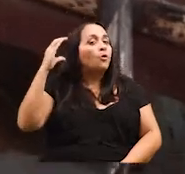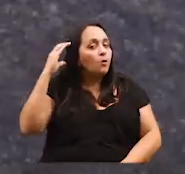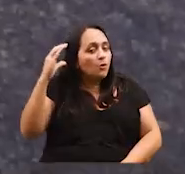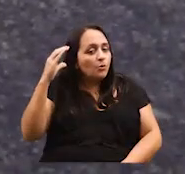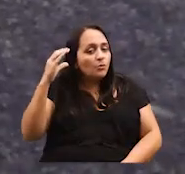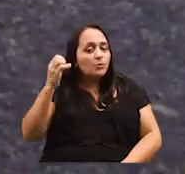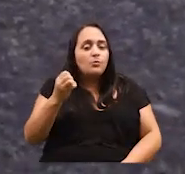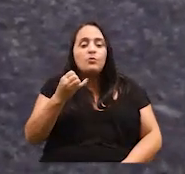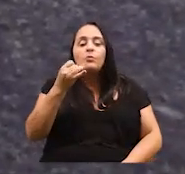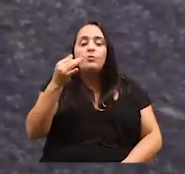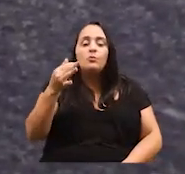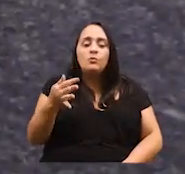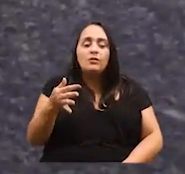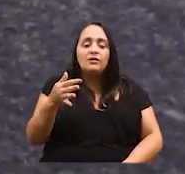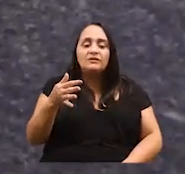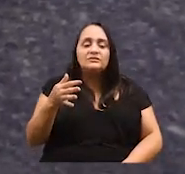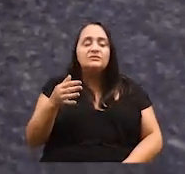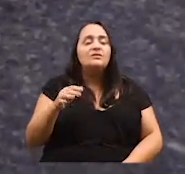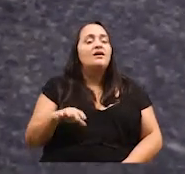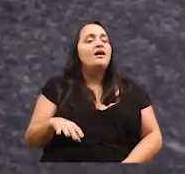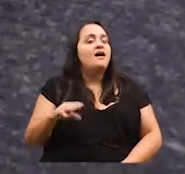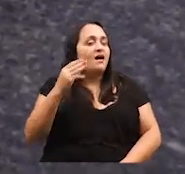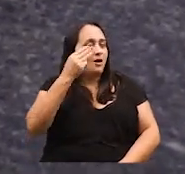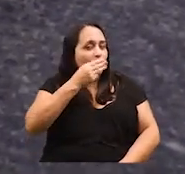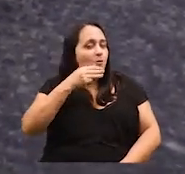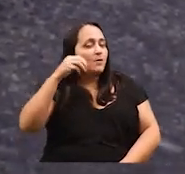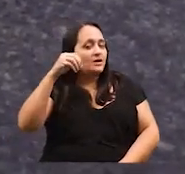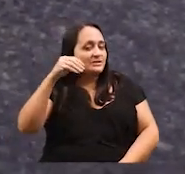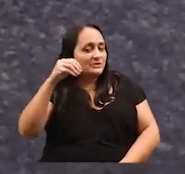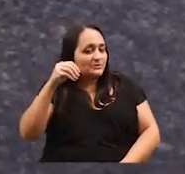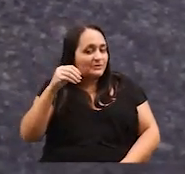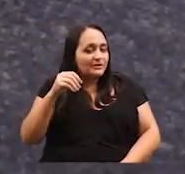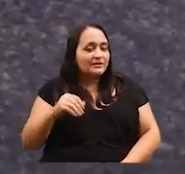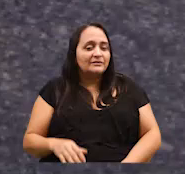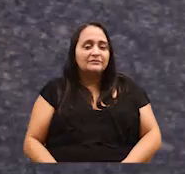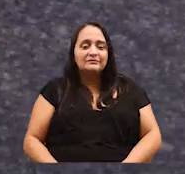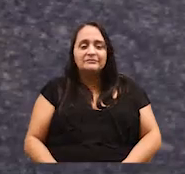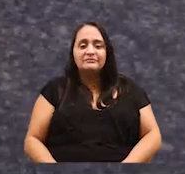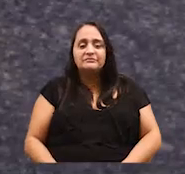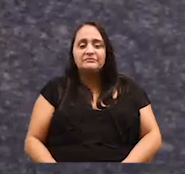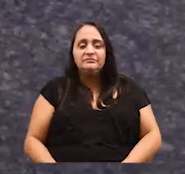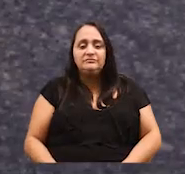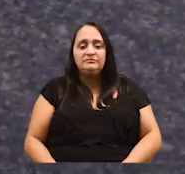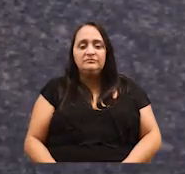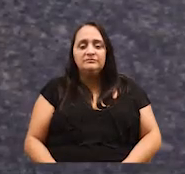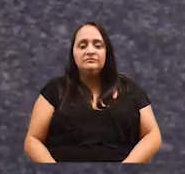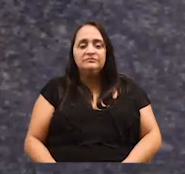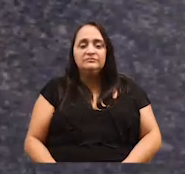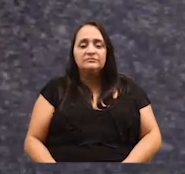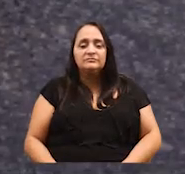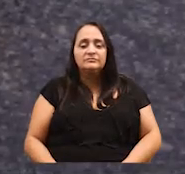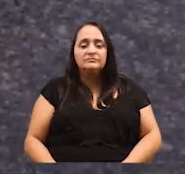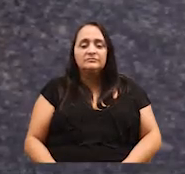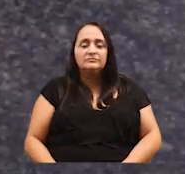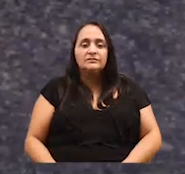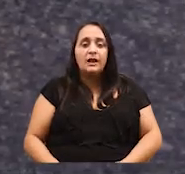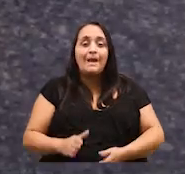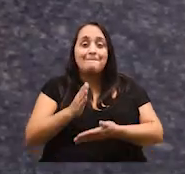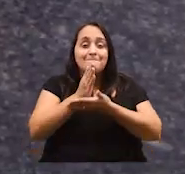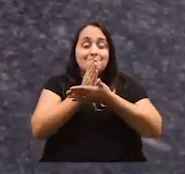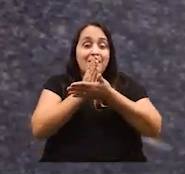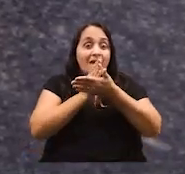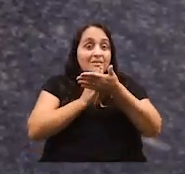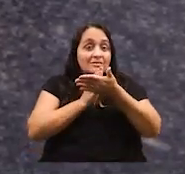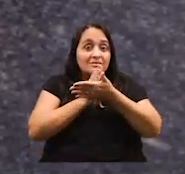ingrediente. Faltou o açúcar, não foi? E aí, quanto foi que eu botei de açúcar? Meio